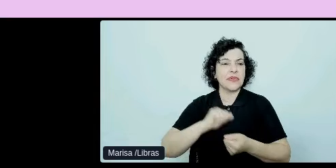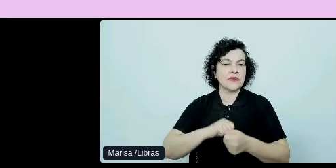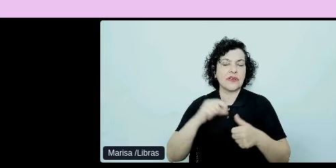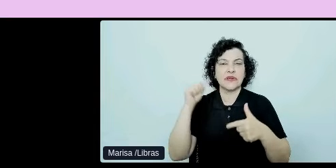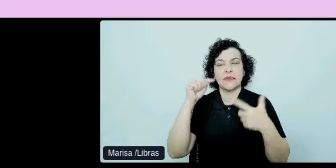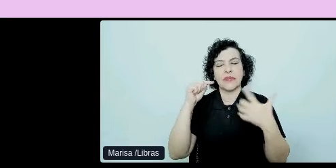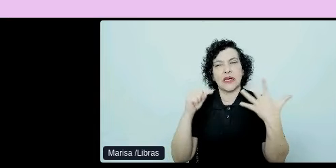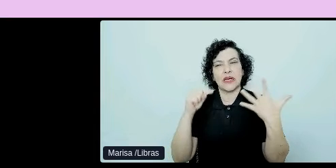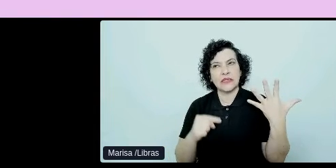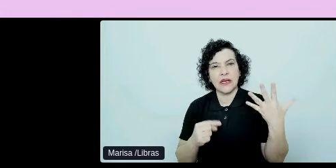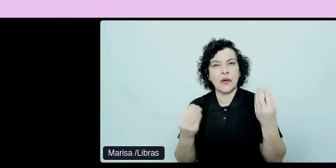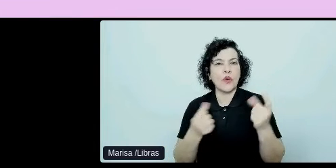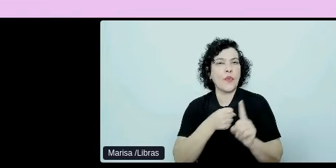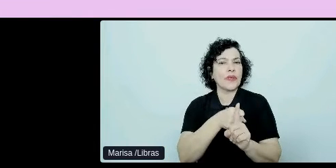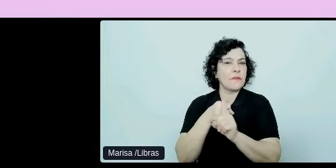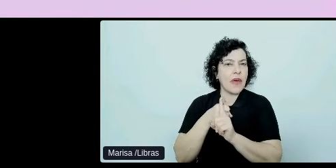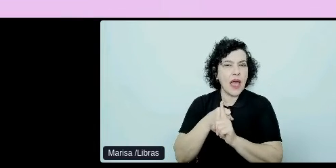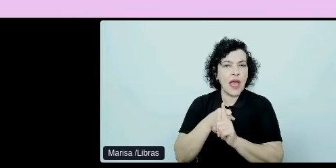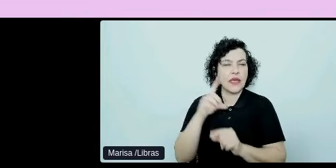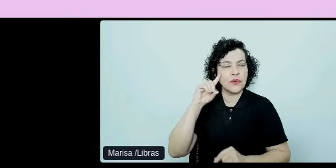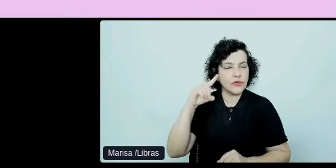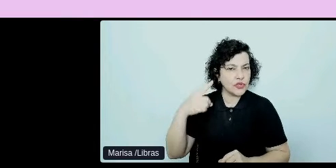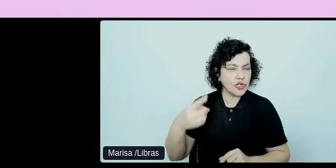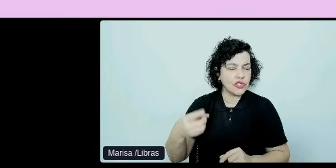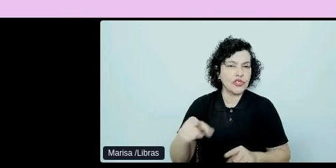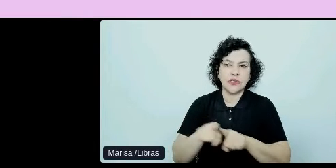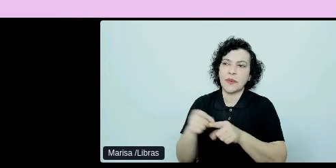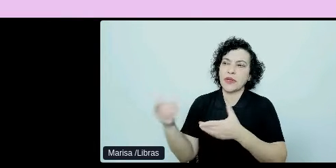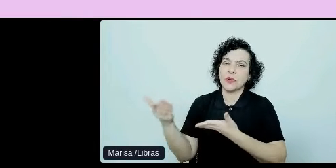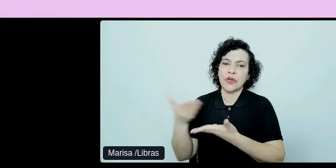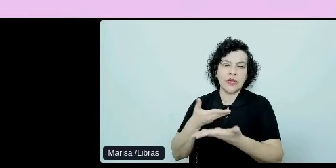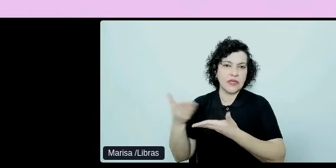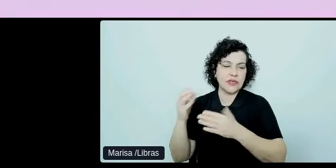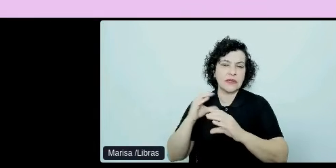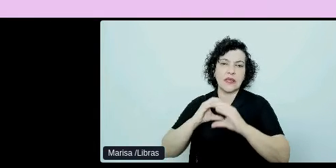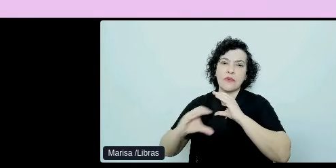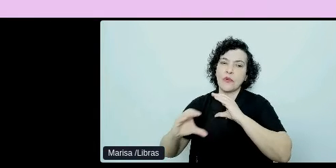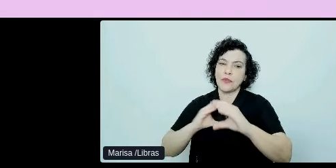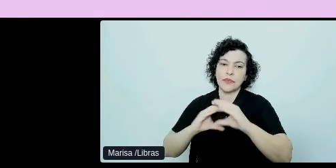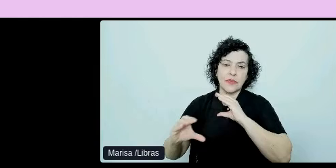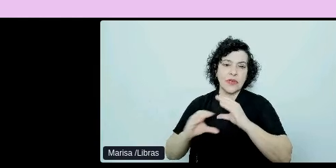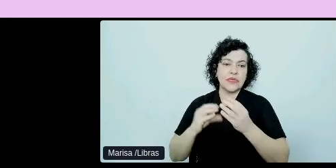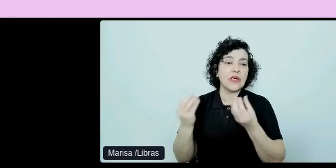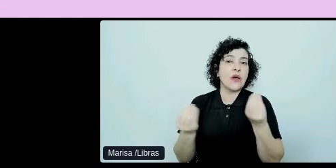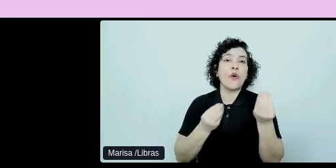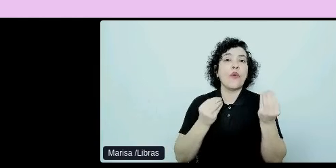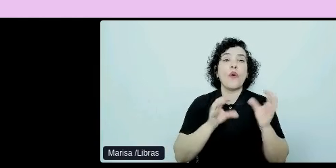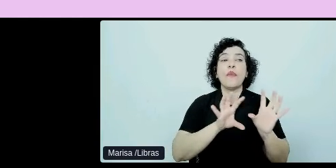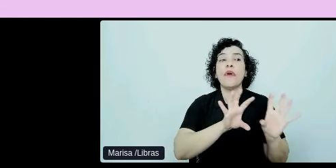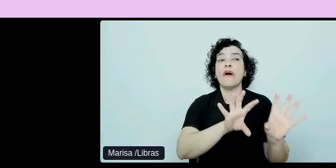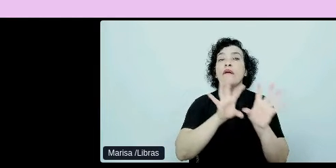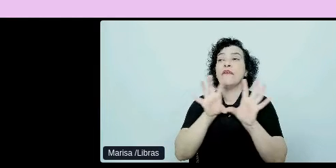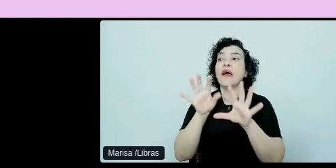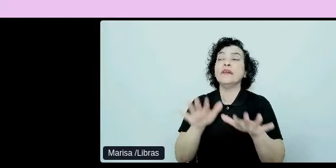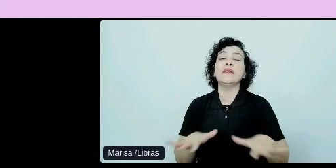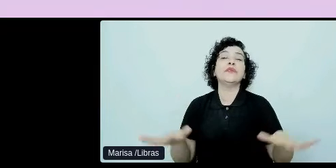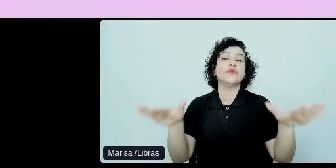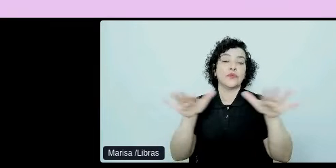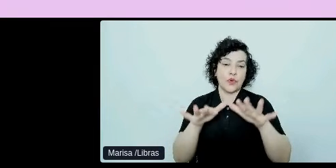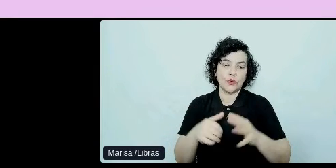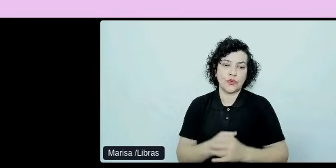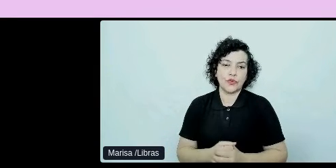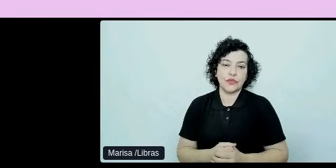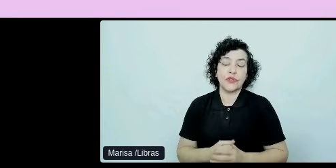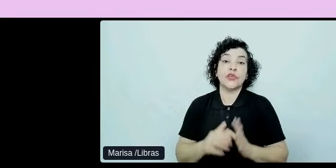que impactos isso tem no nosso dia a dia, no relacionamento, na nossa comunicação, né? Como que isso afeta as pessoas que estão em volta. Então, já